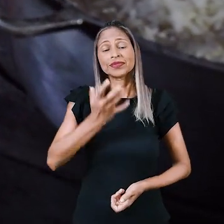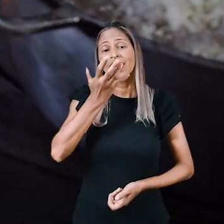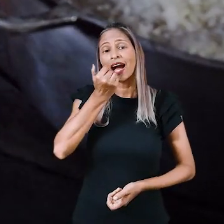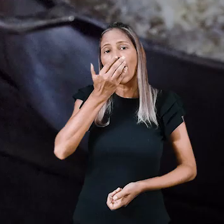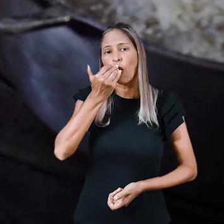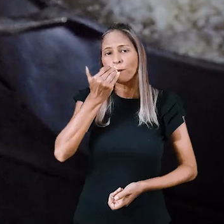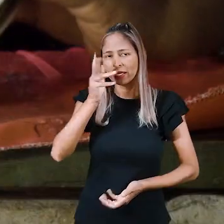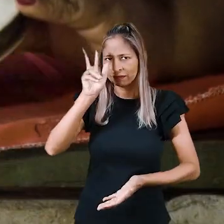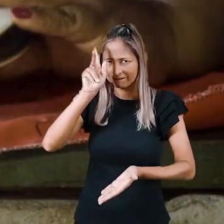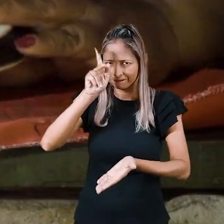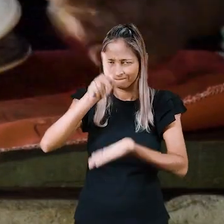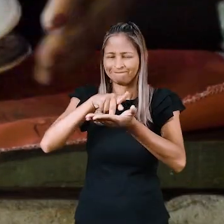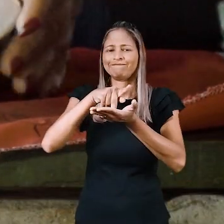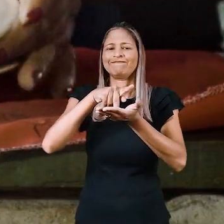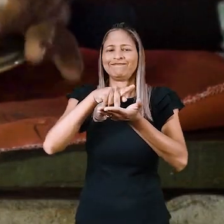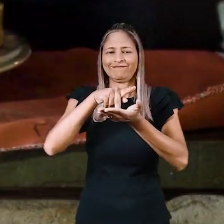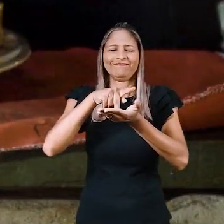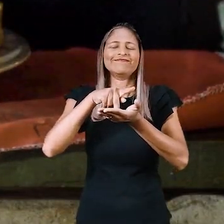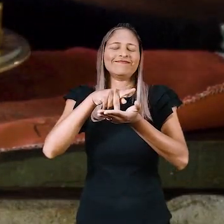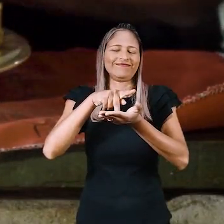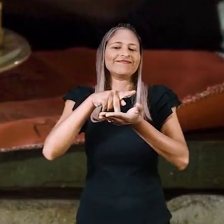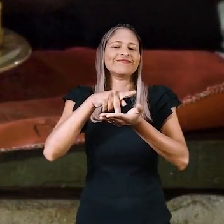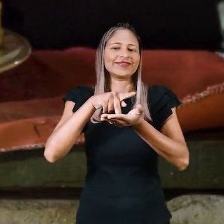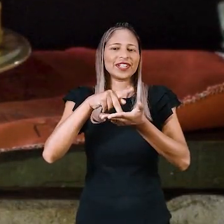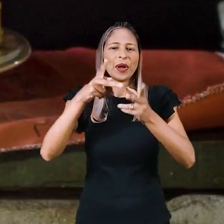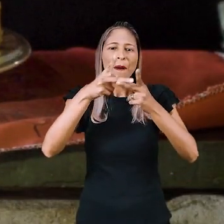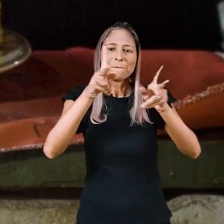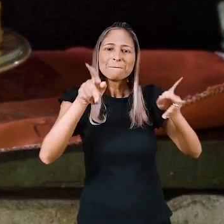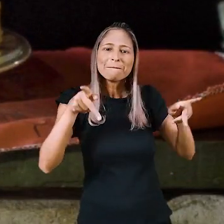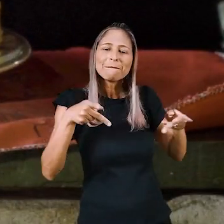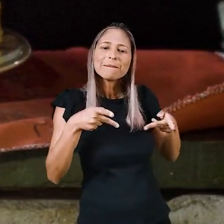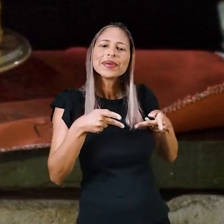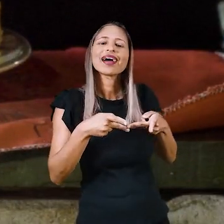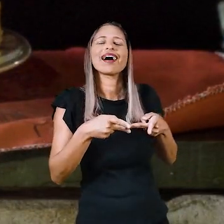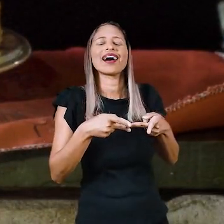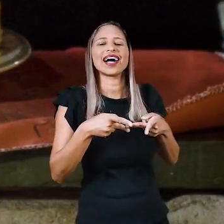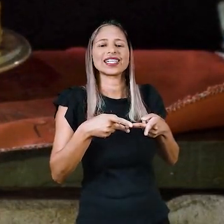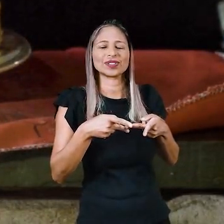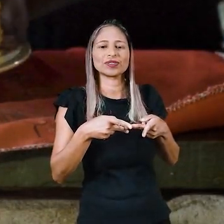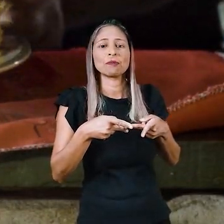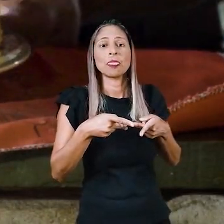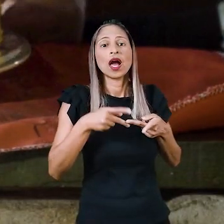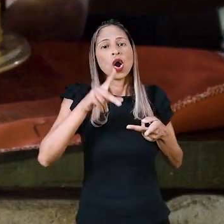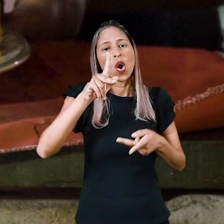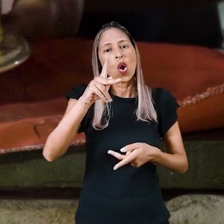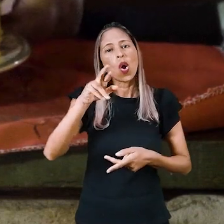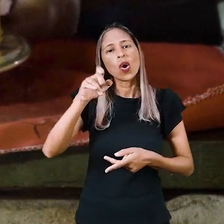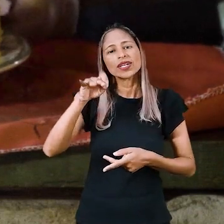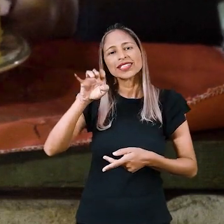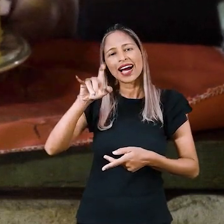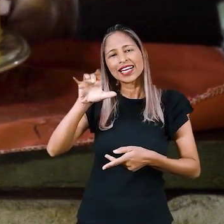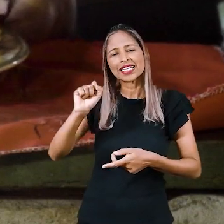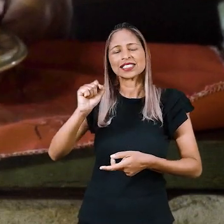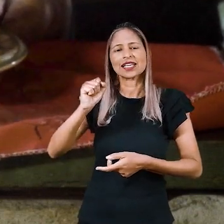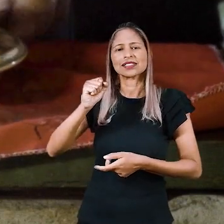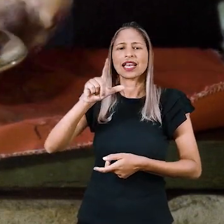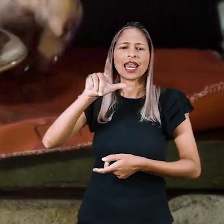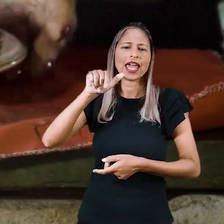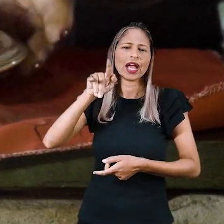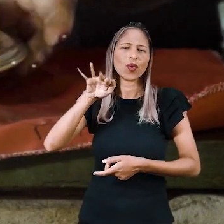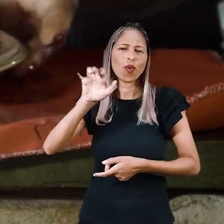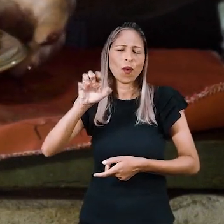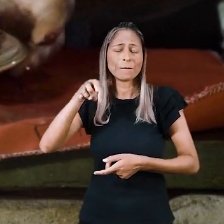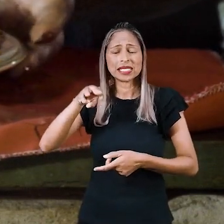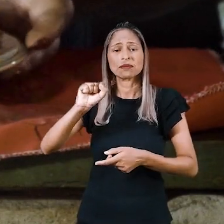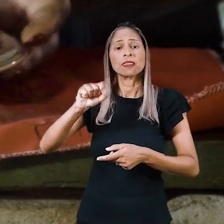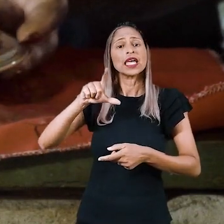A comida de verdade, os pratos e as hortaliças, os